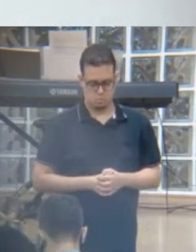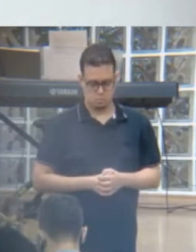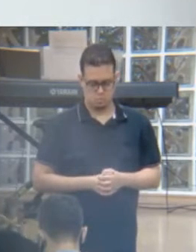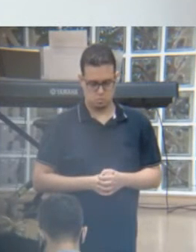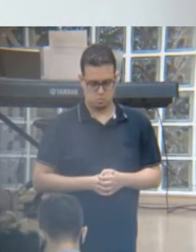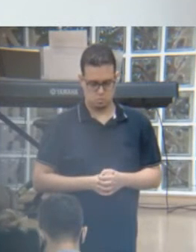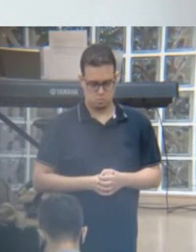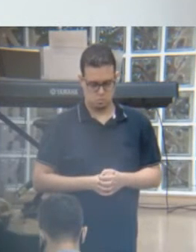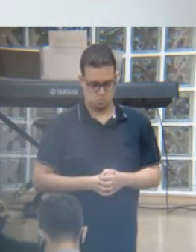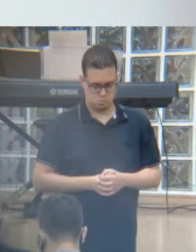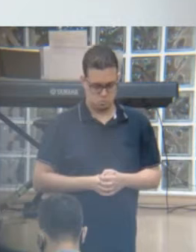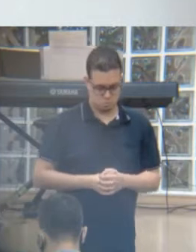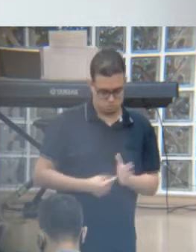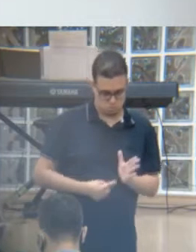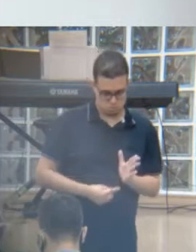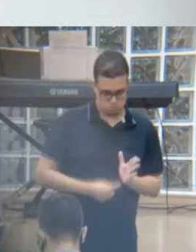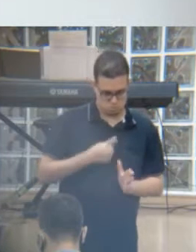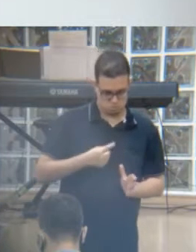Primeiro livro dos Reis,